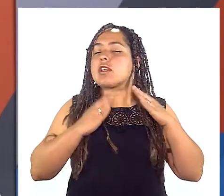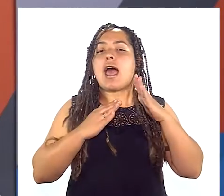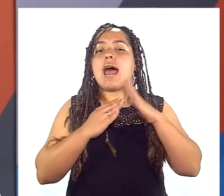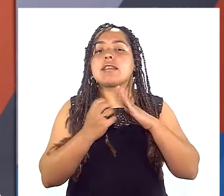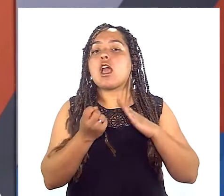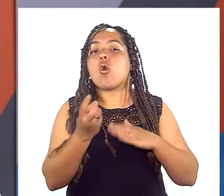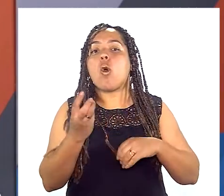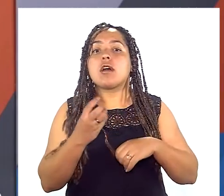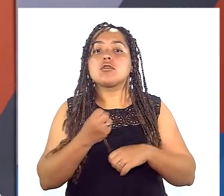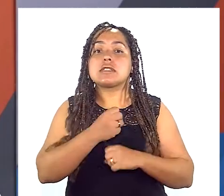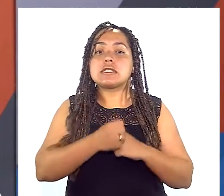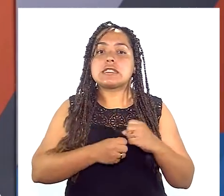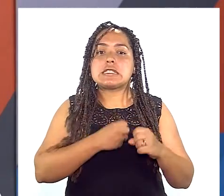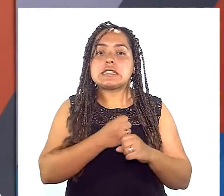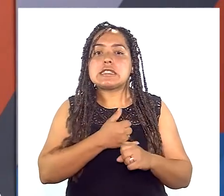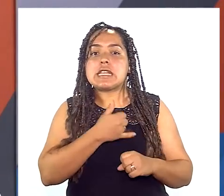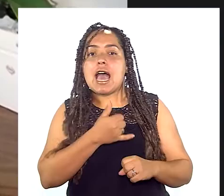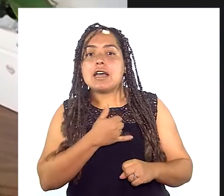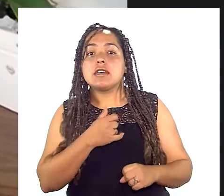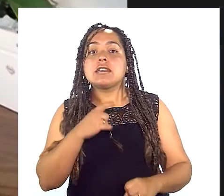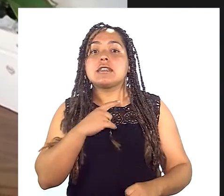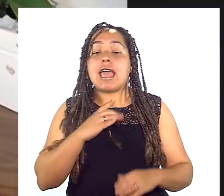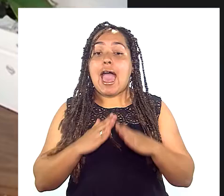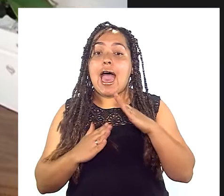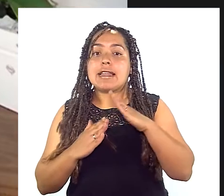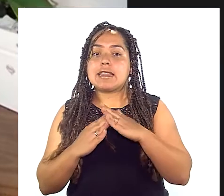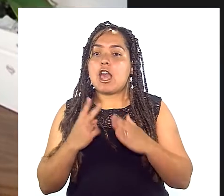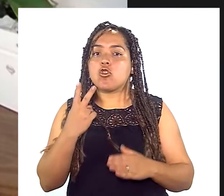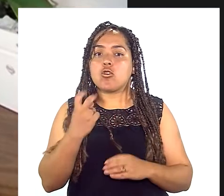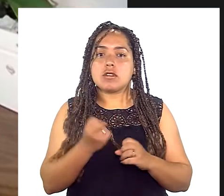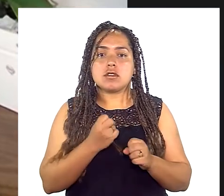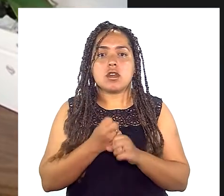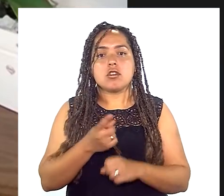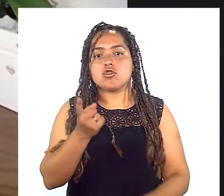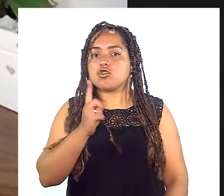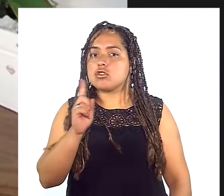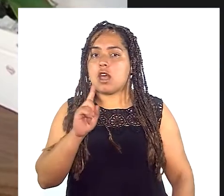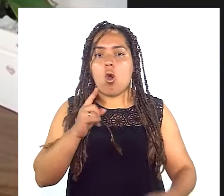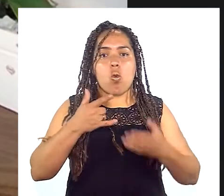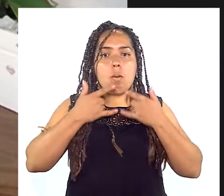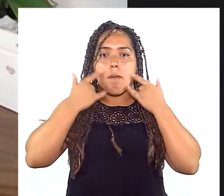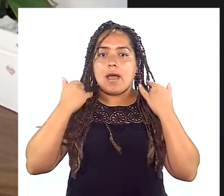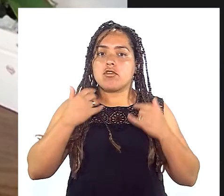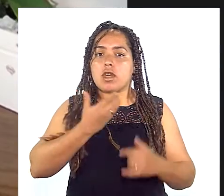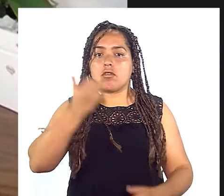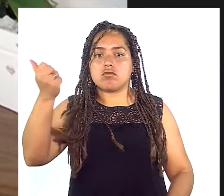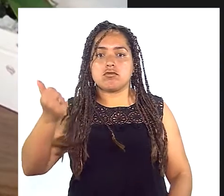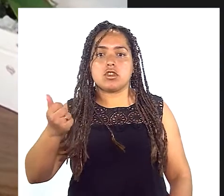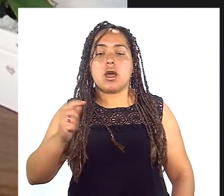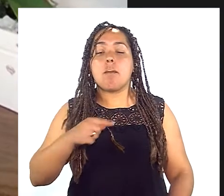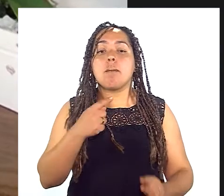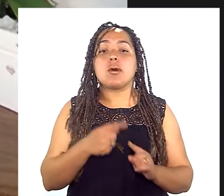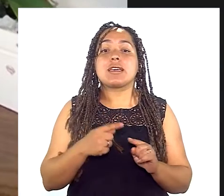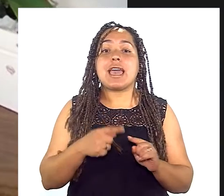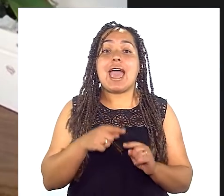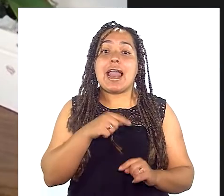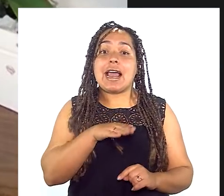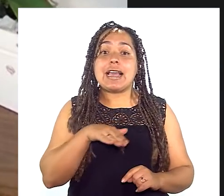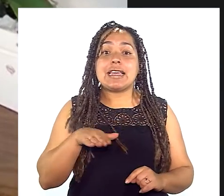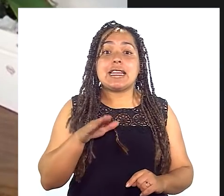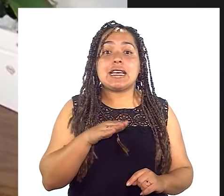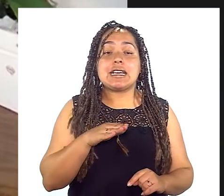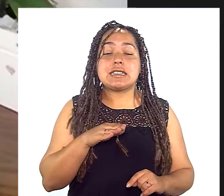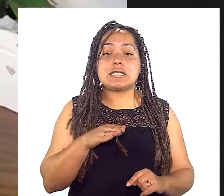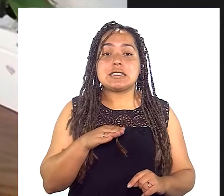Se sim, até quantos anos e por quê? Isso, até os 2 anos de idade, a gente não recomenda realmente o uso de máscaras,